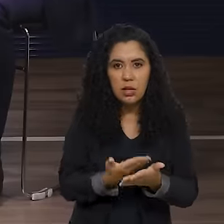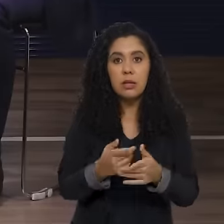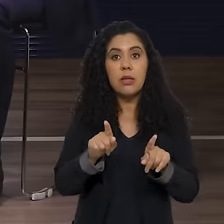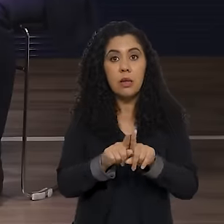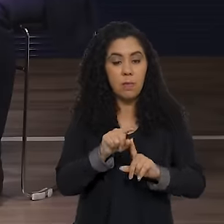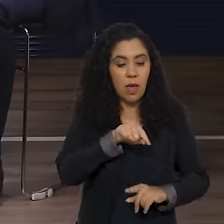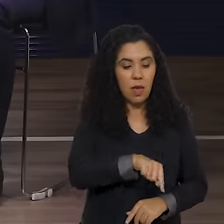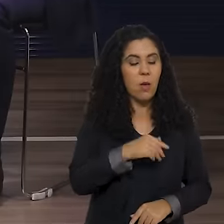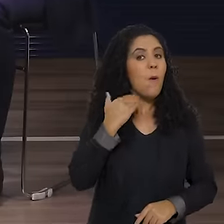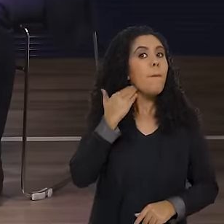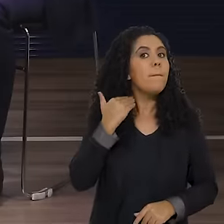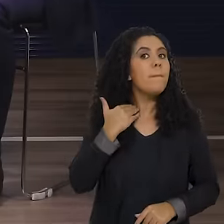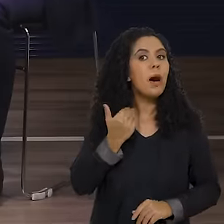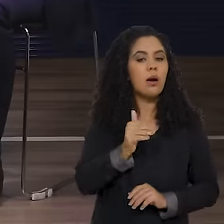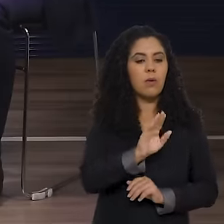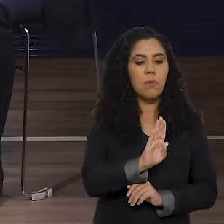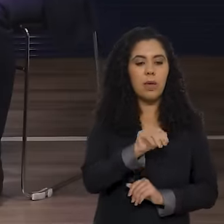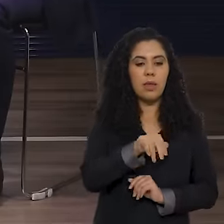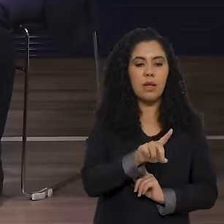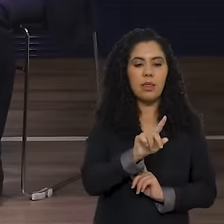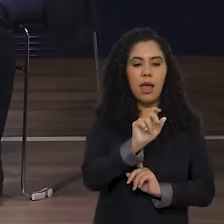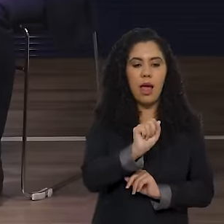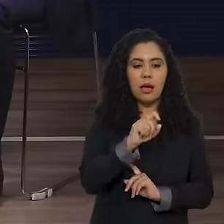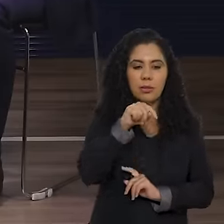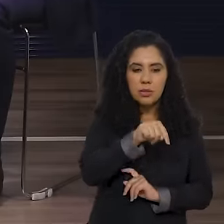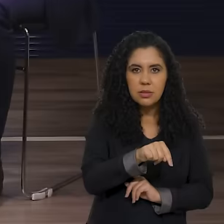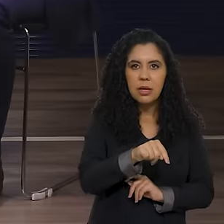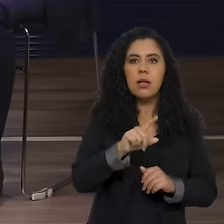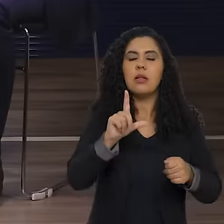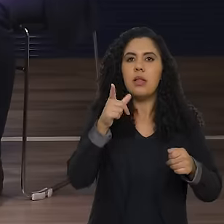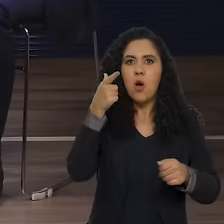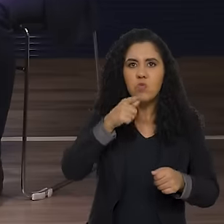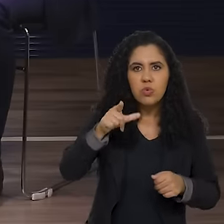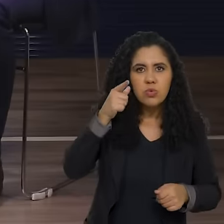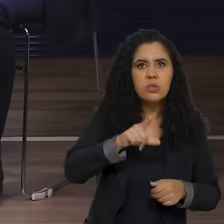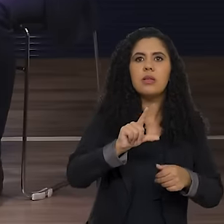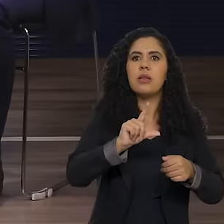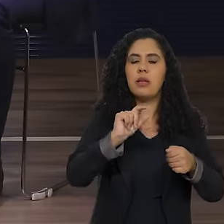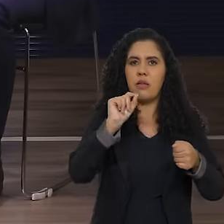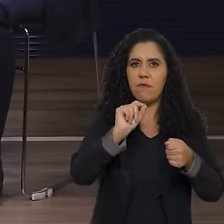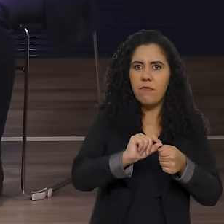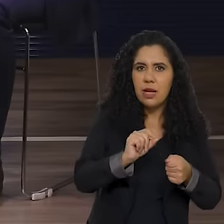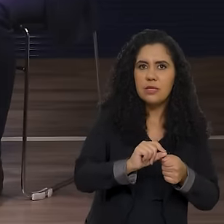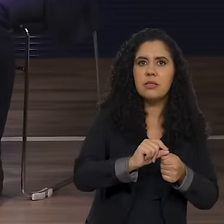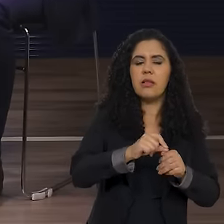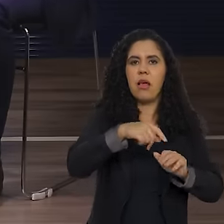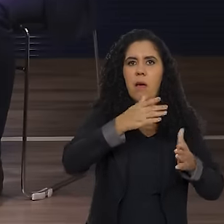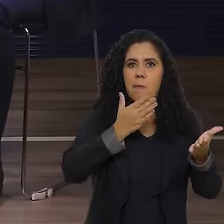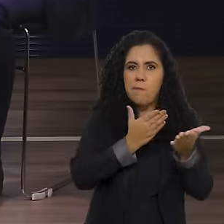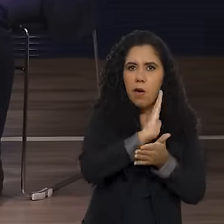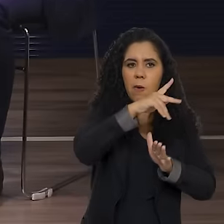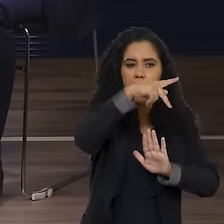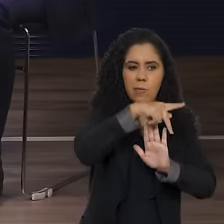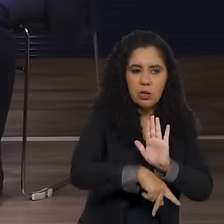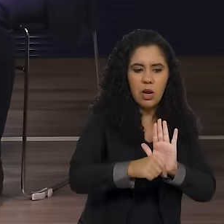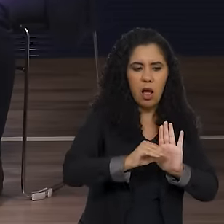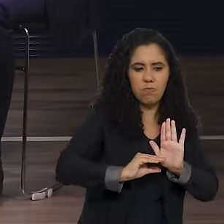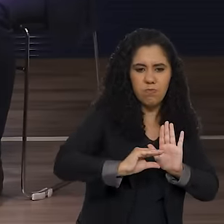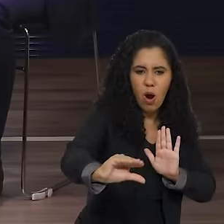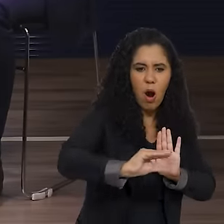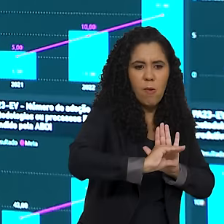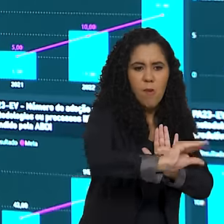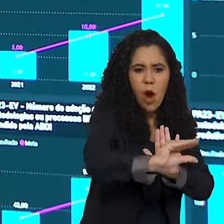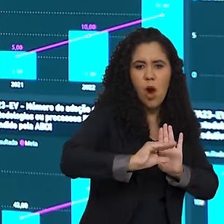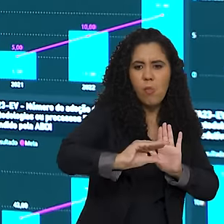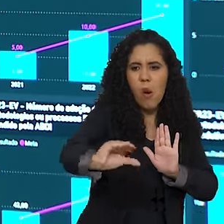e como o banco está fazendo mais aportes, fechando mais contratos de crédito, aprovando mais e